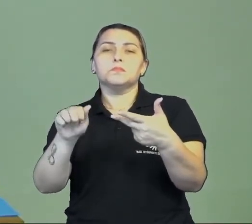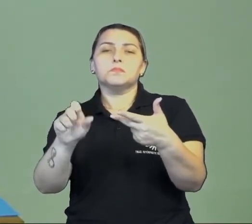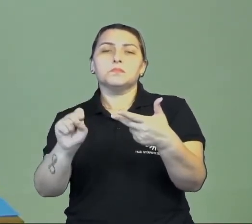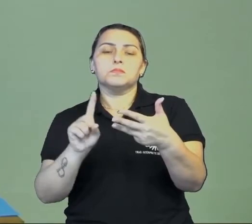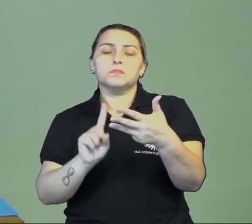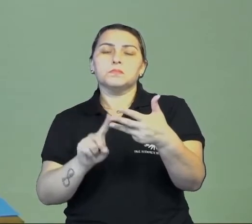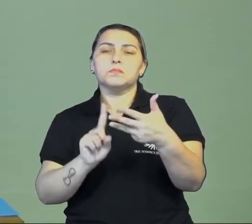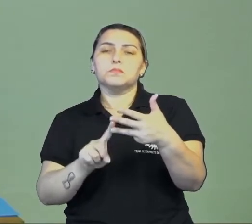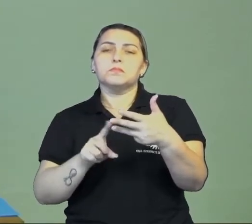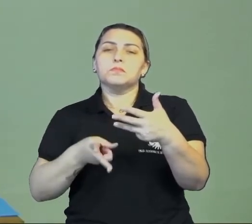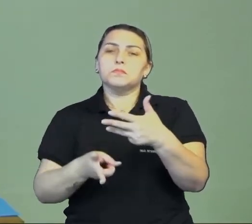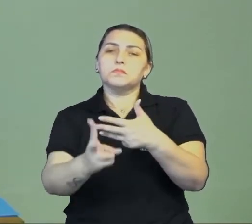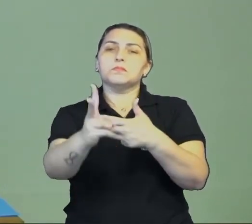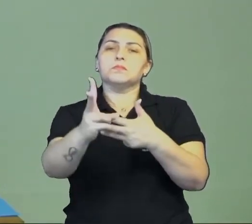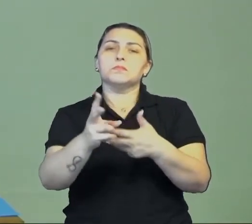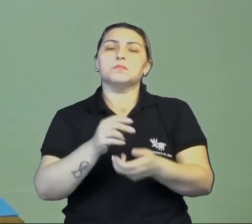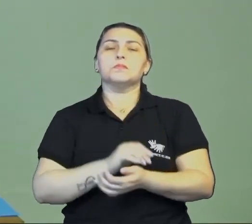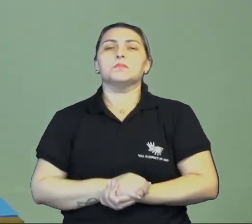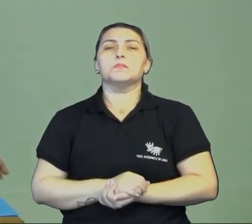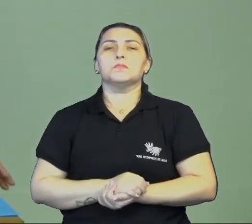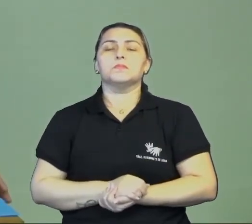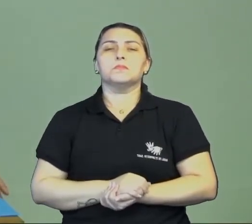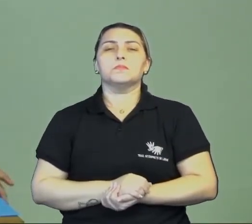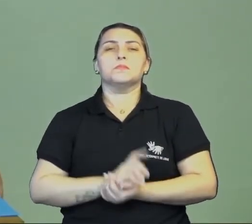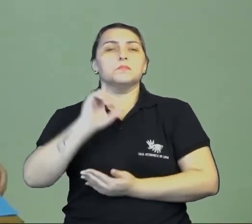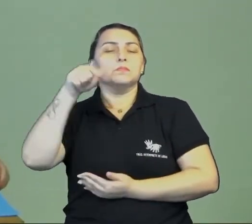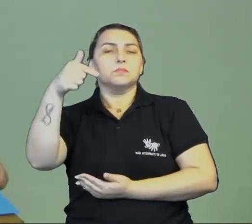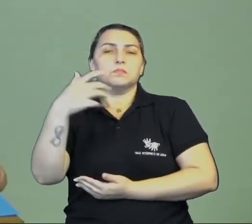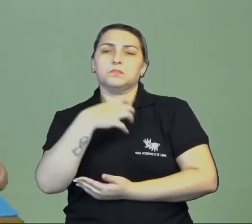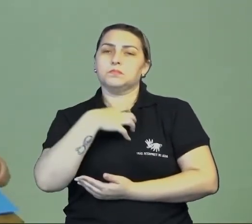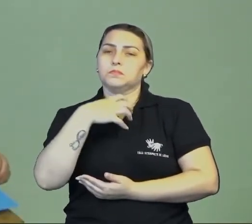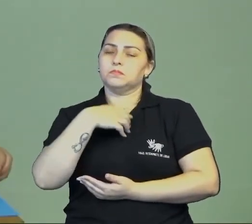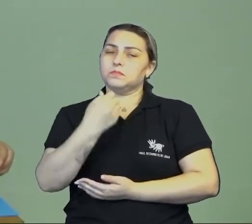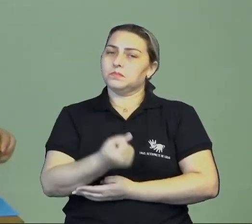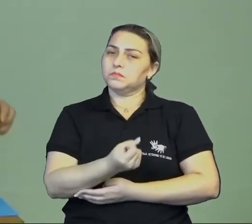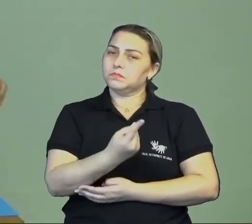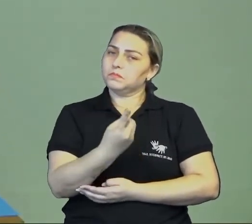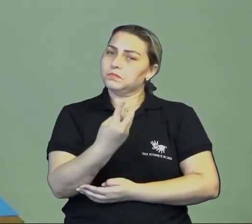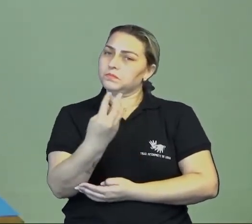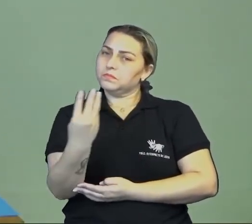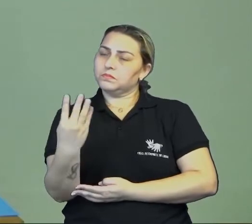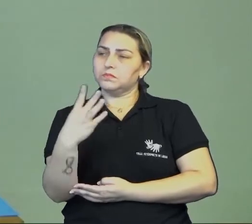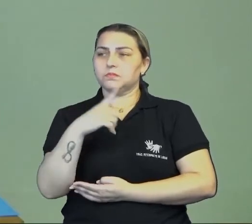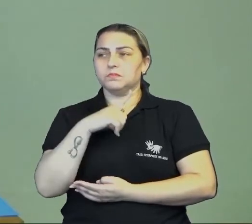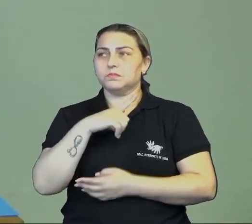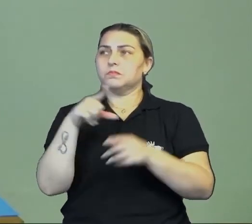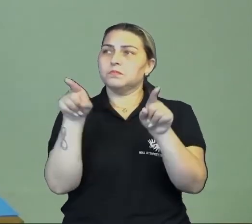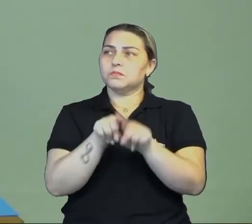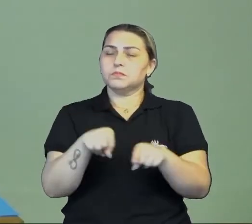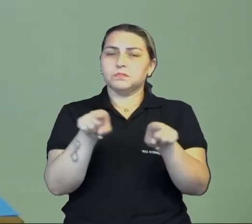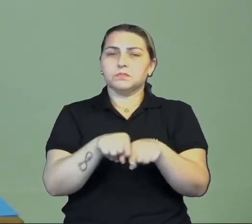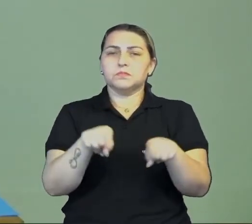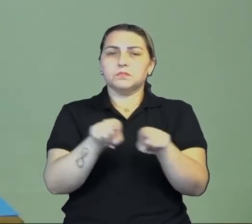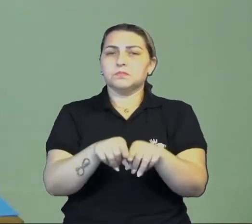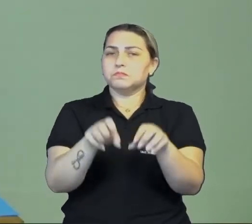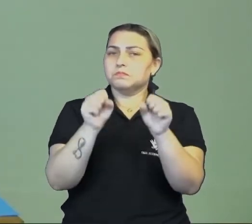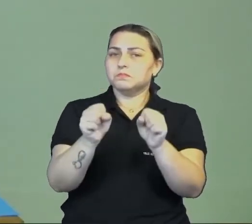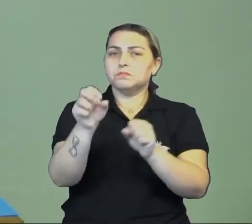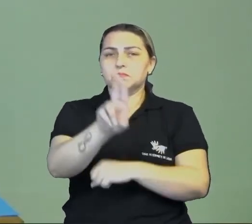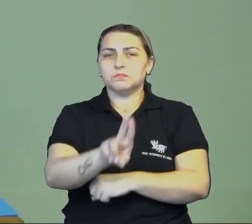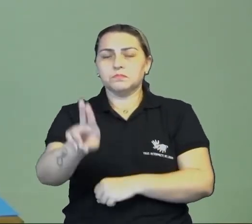centenas e assim sucessivamente. Uma outra forma de contar que nós temos também, que nós